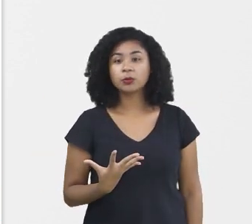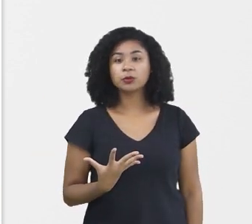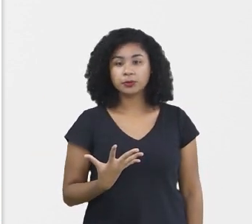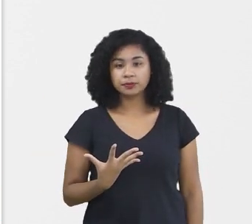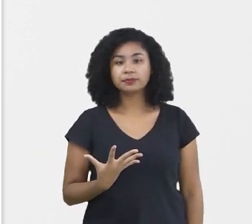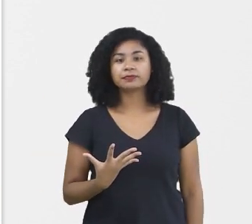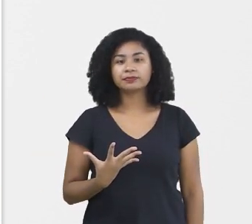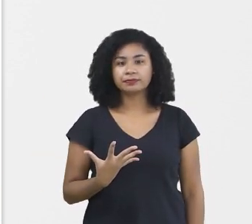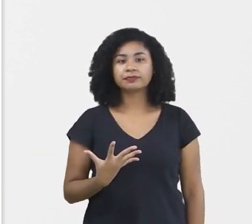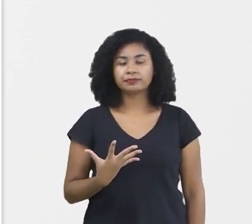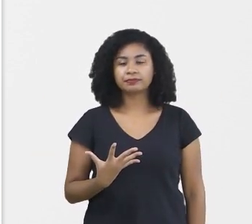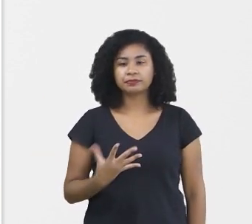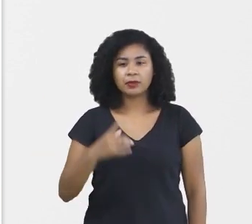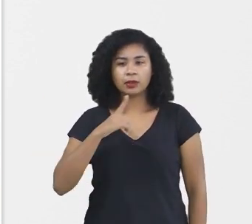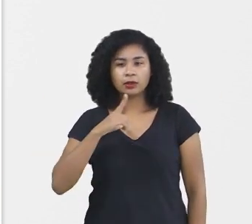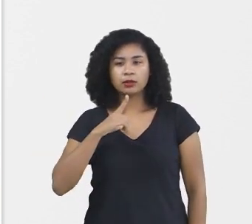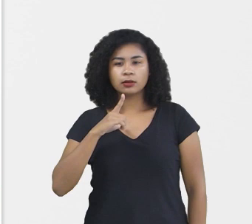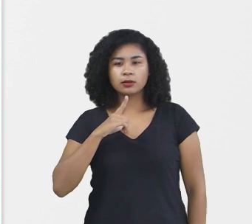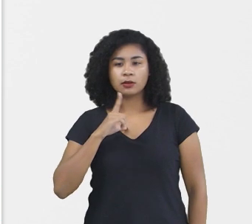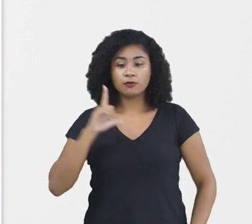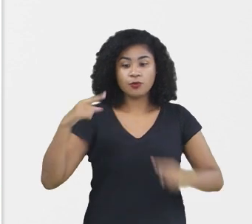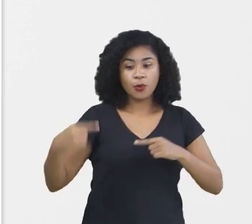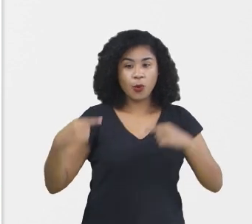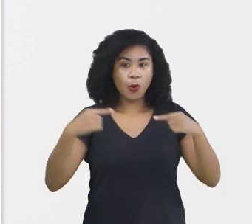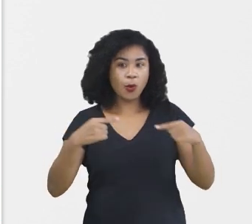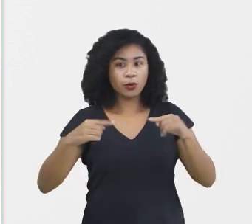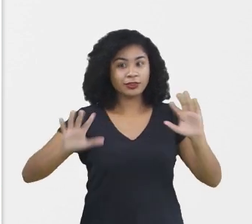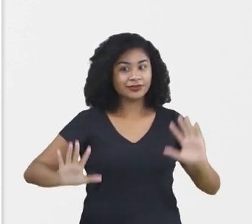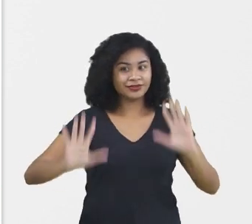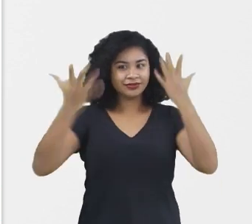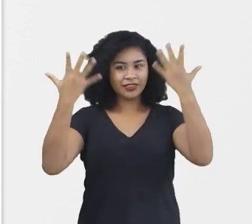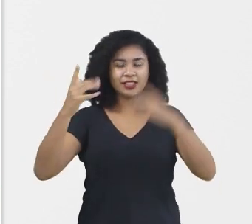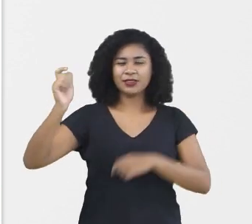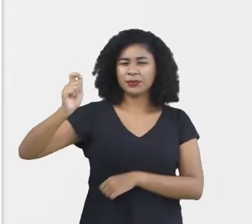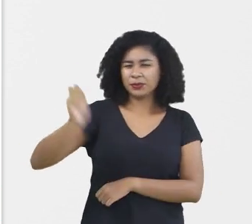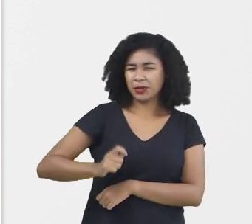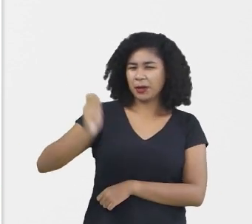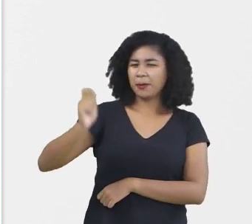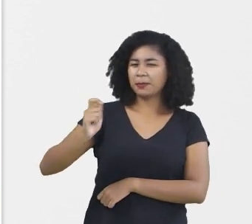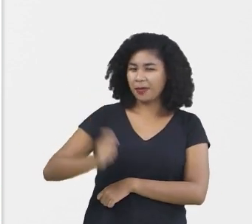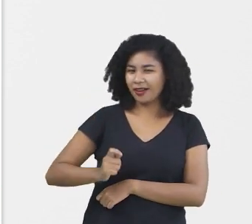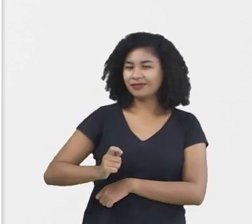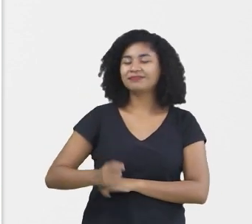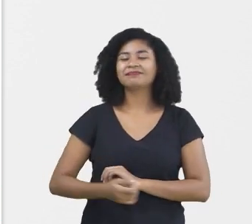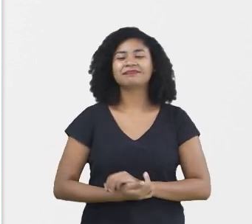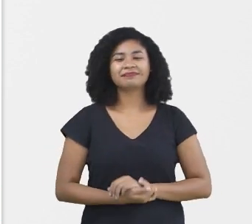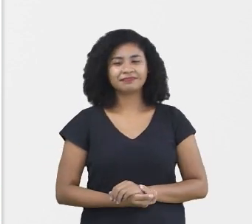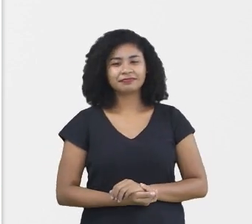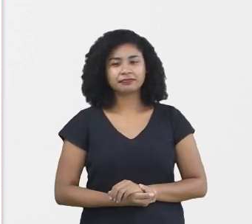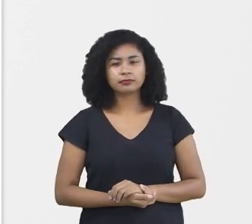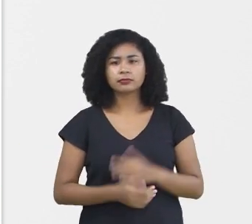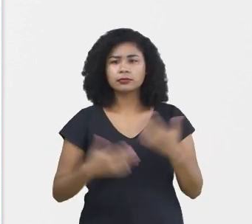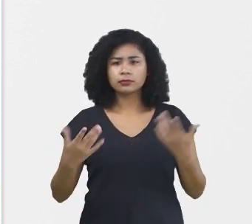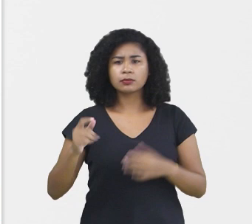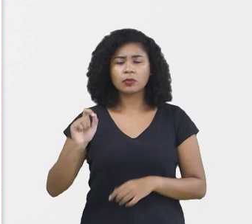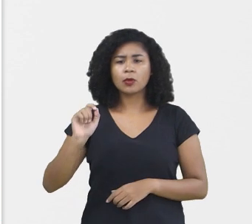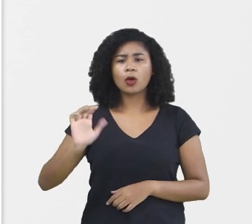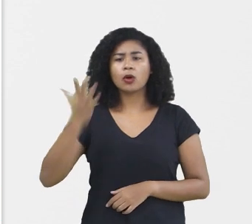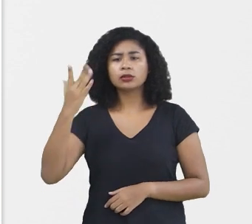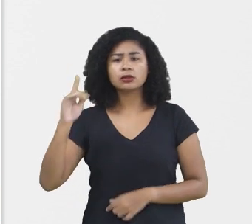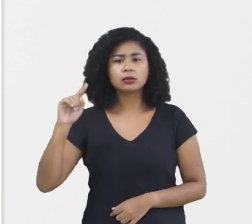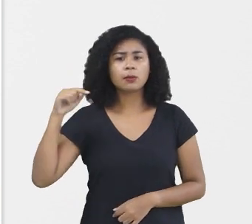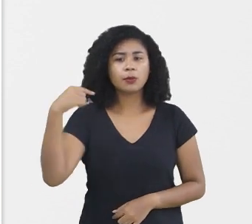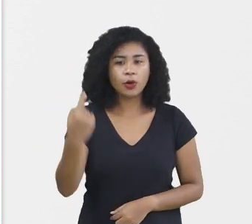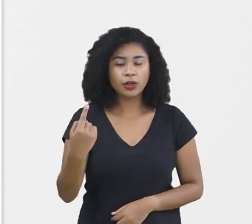grande festival de pipas. Então, o que aconteceu aqui? A causa foi justamente eles